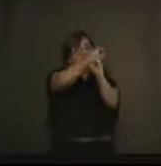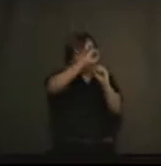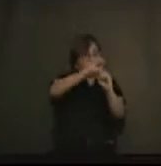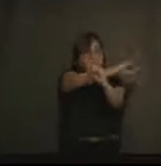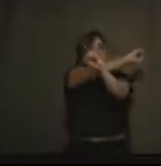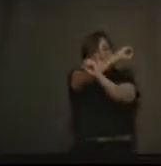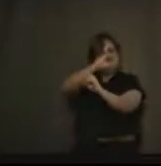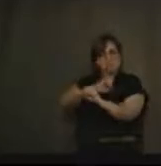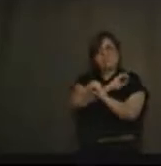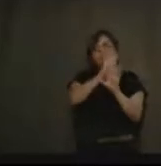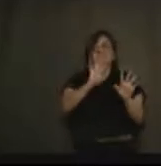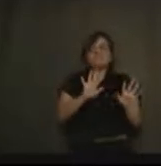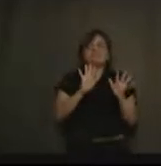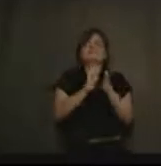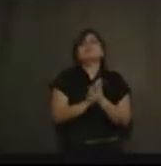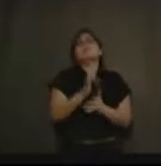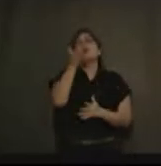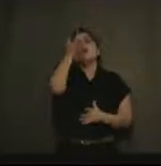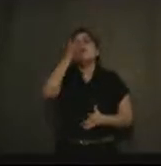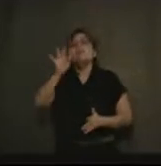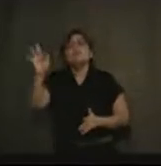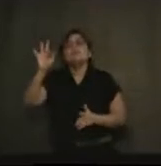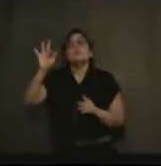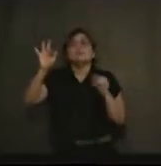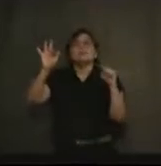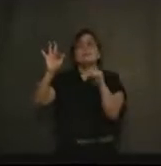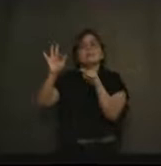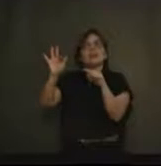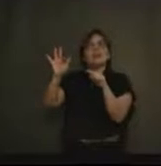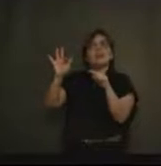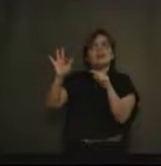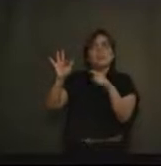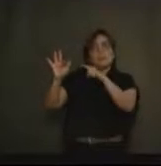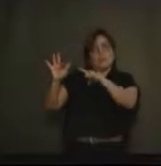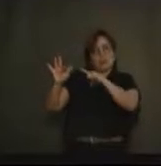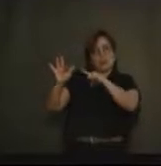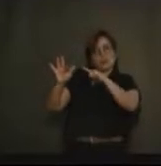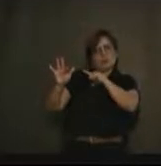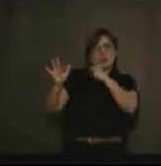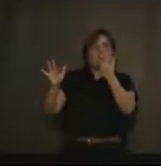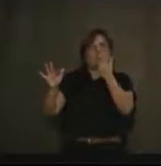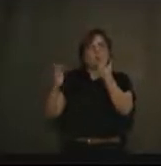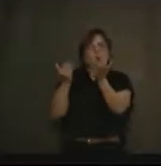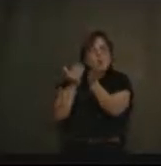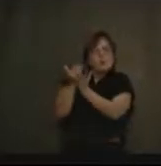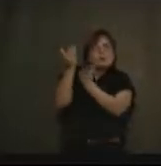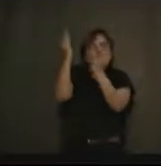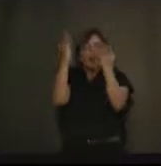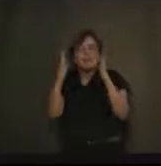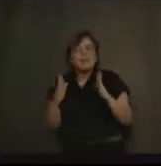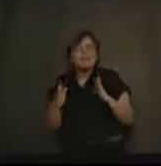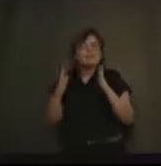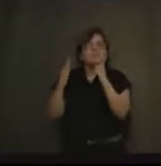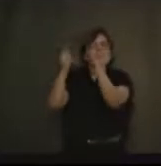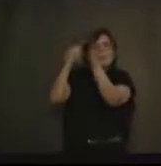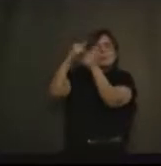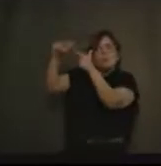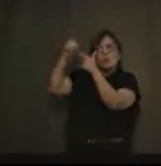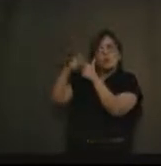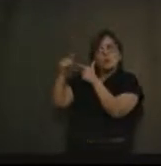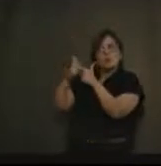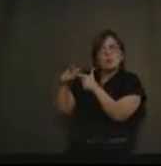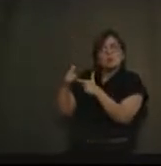Quando os franceses, Laplace, em particular, formalizaram essas questões, avançaram